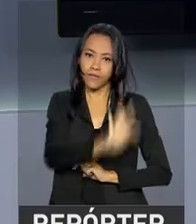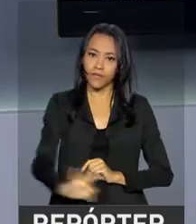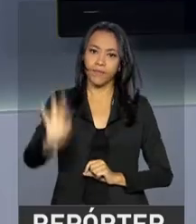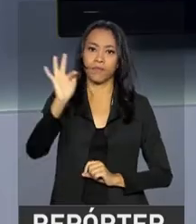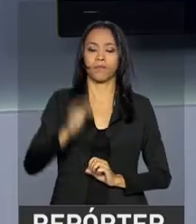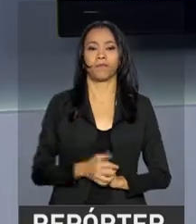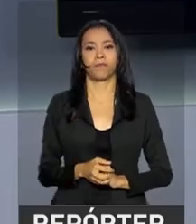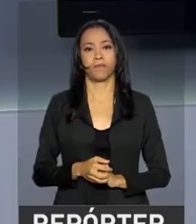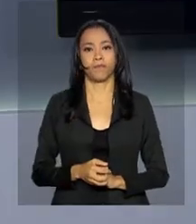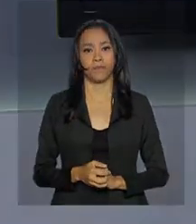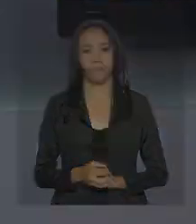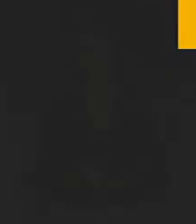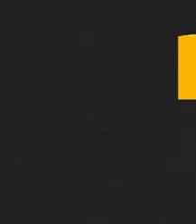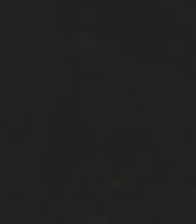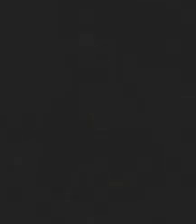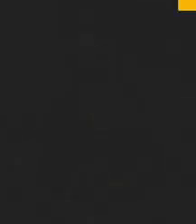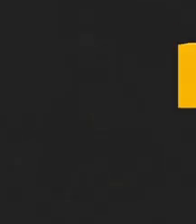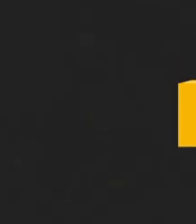federal